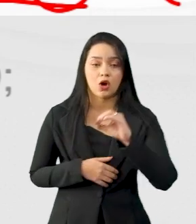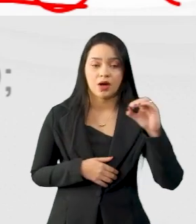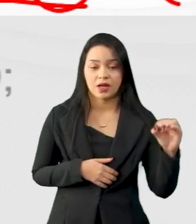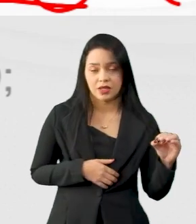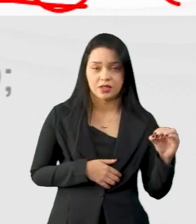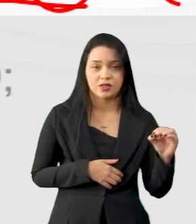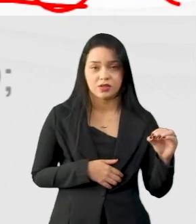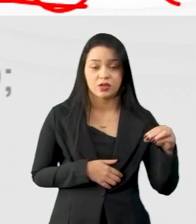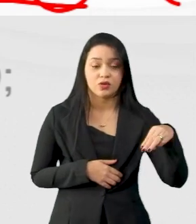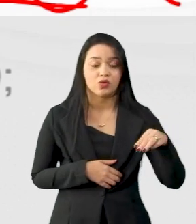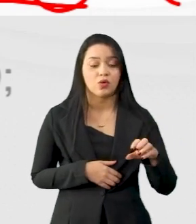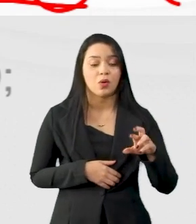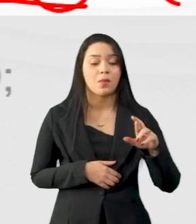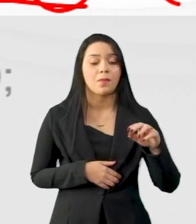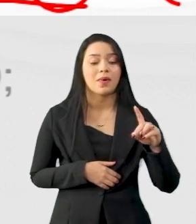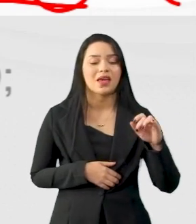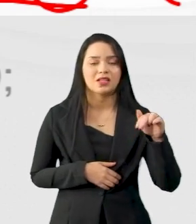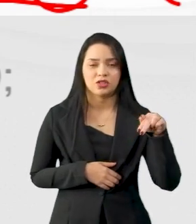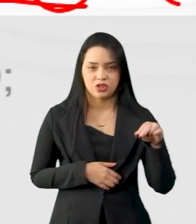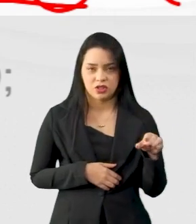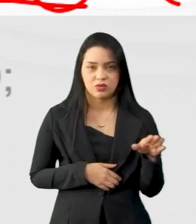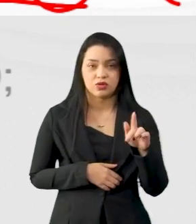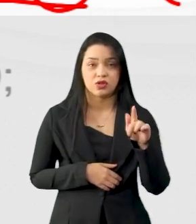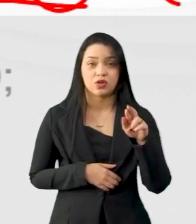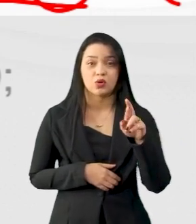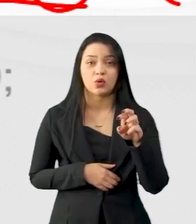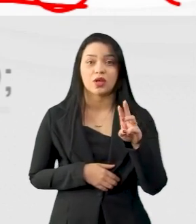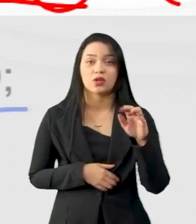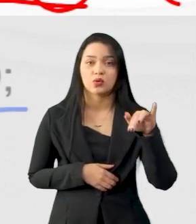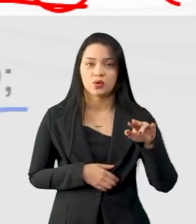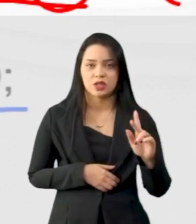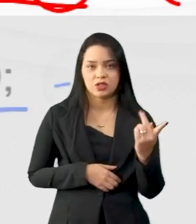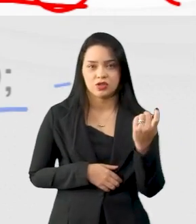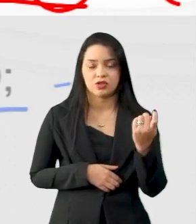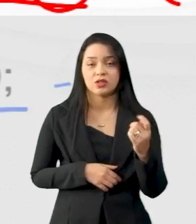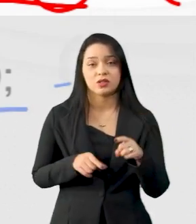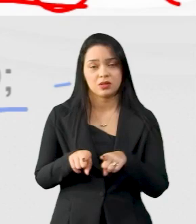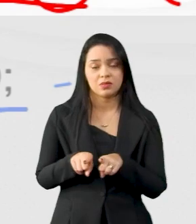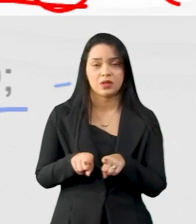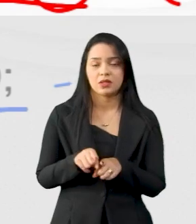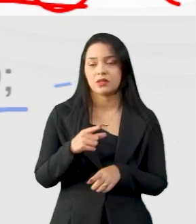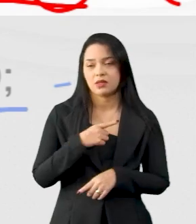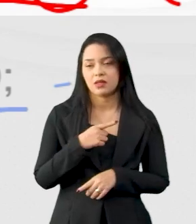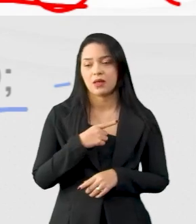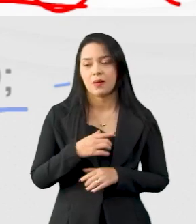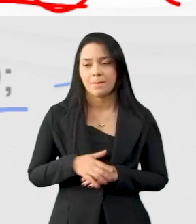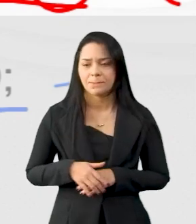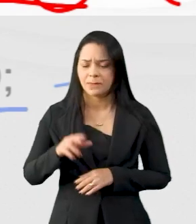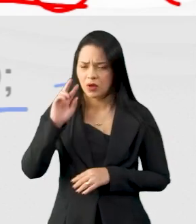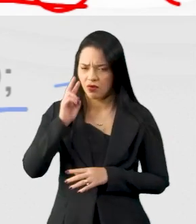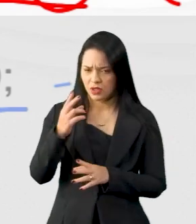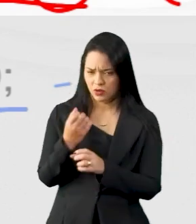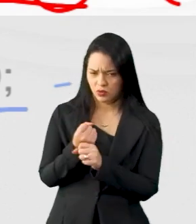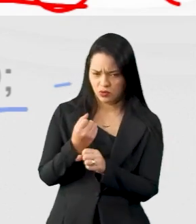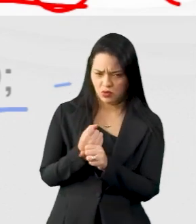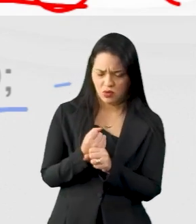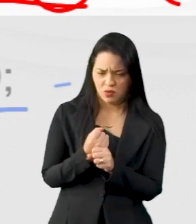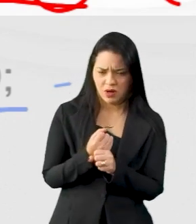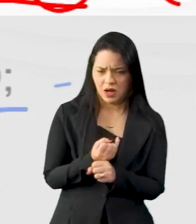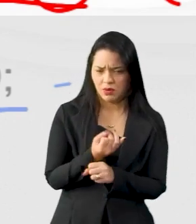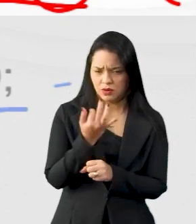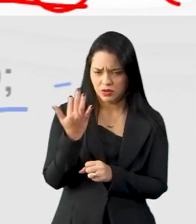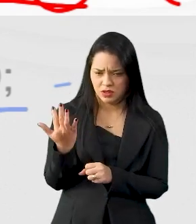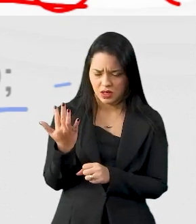do meridiano de Greenwich. Tá? 100%, o que configura mais um hemisfério. Então, quando a gente soma, né, quantidade